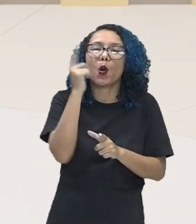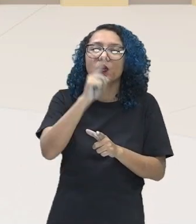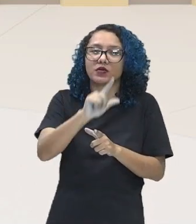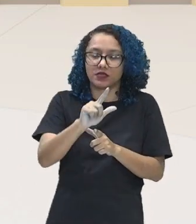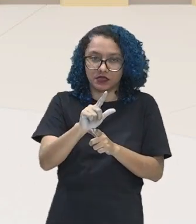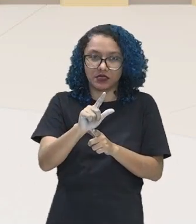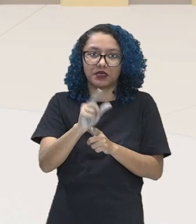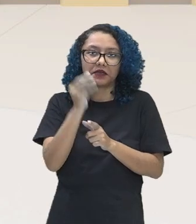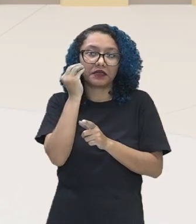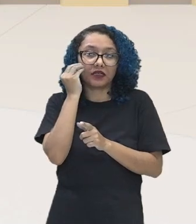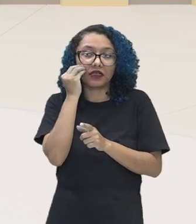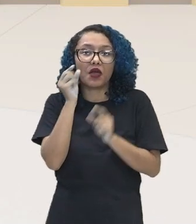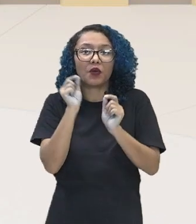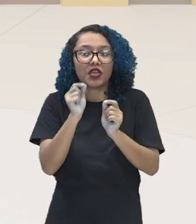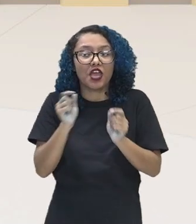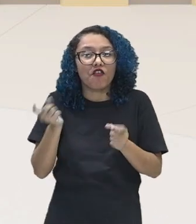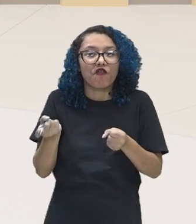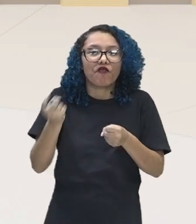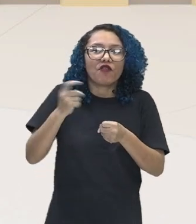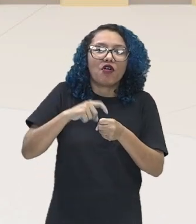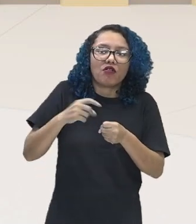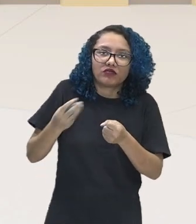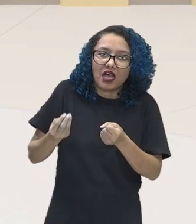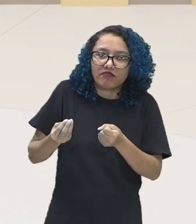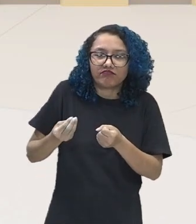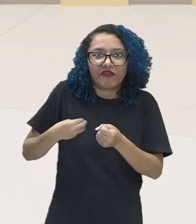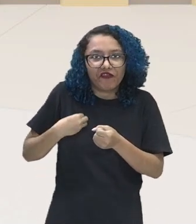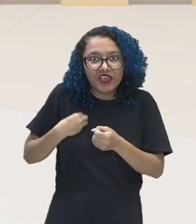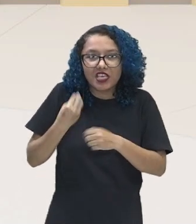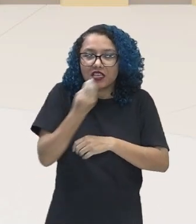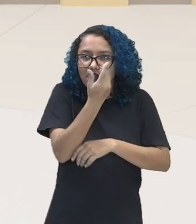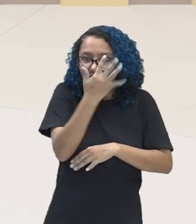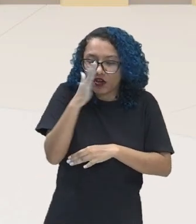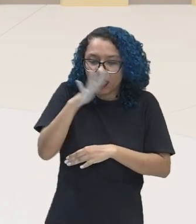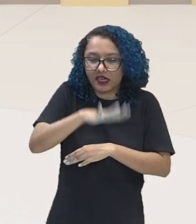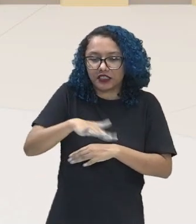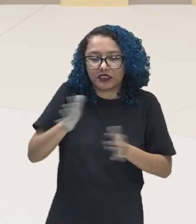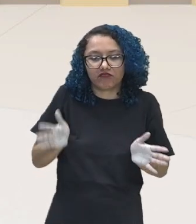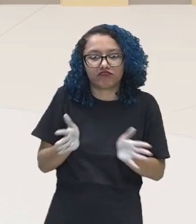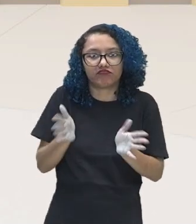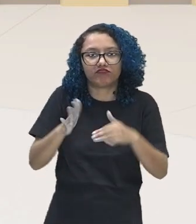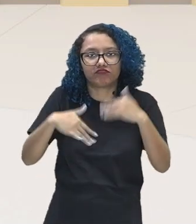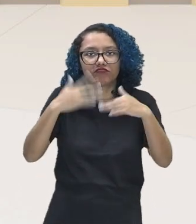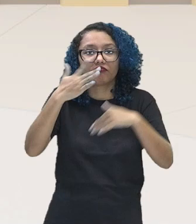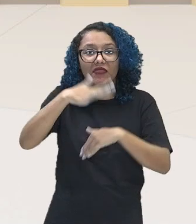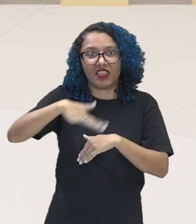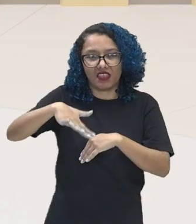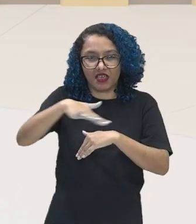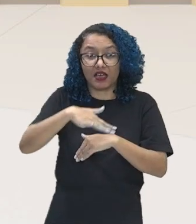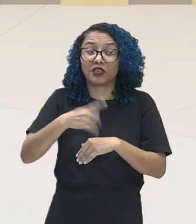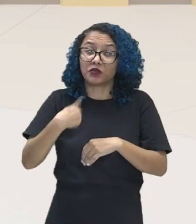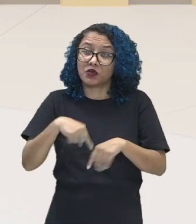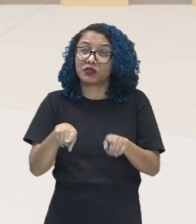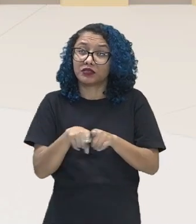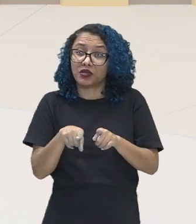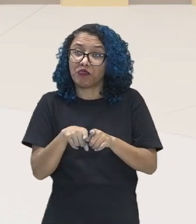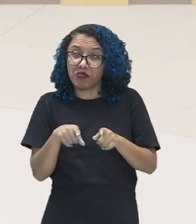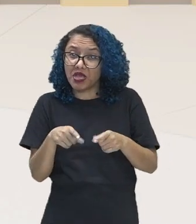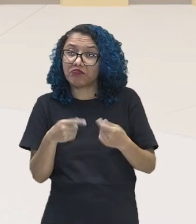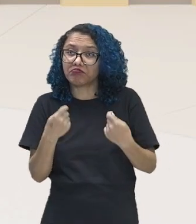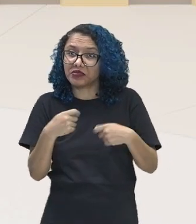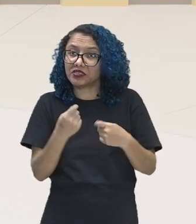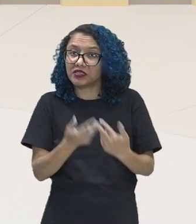um pouco de vida para aquele lugar. E é importante salientar que nós precisamos fazer a nossa parte. E a nossa